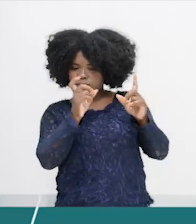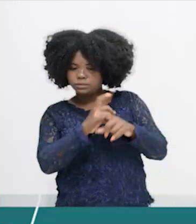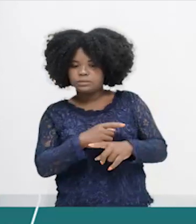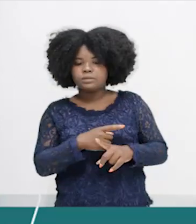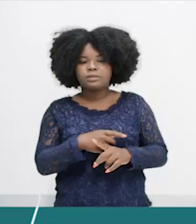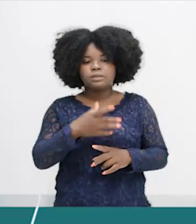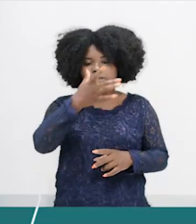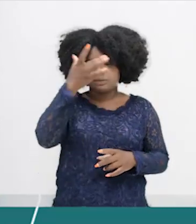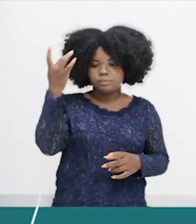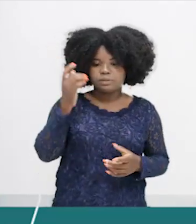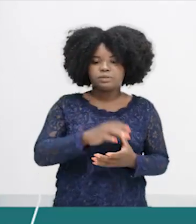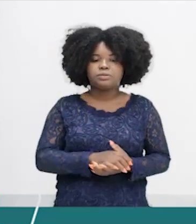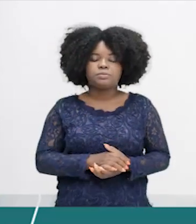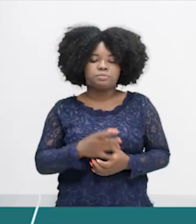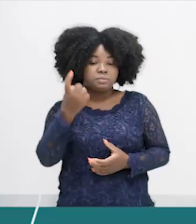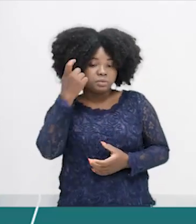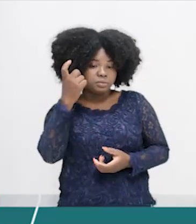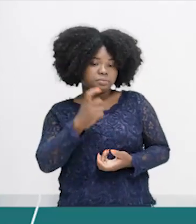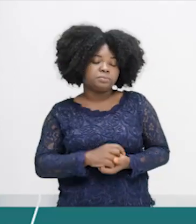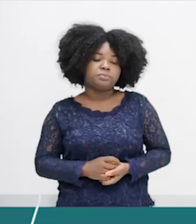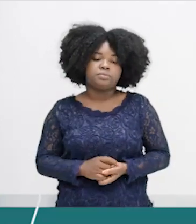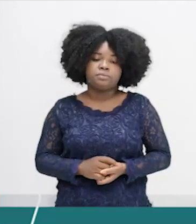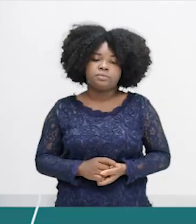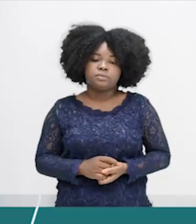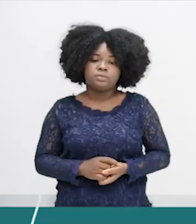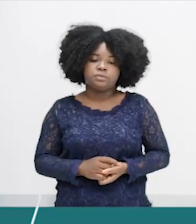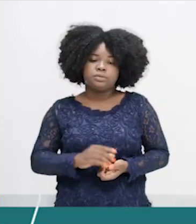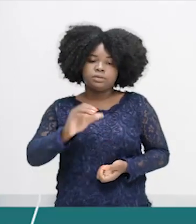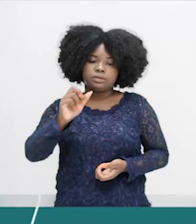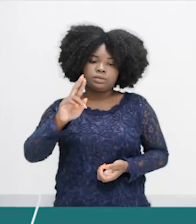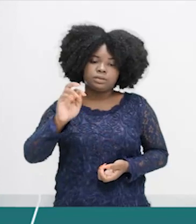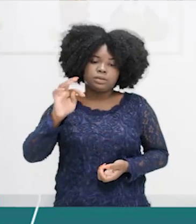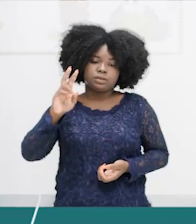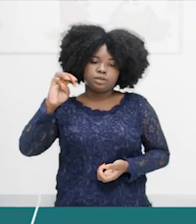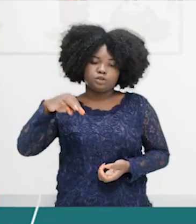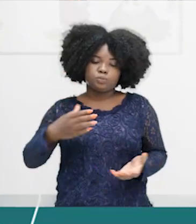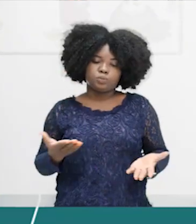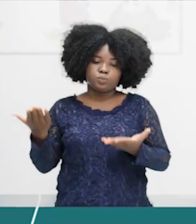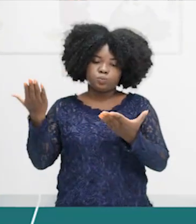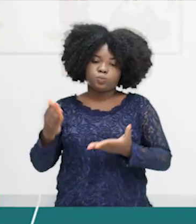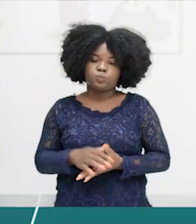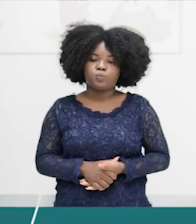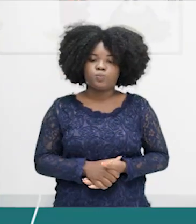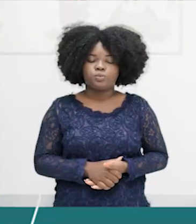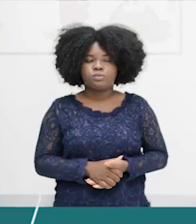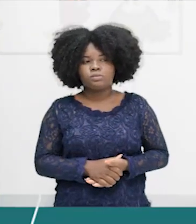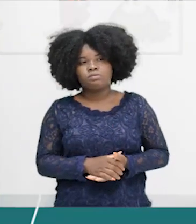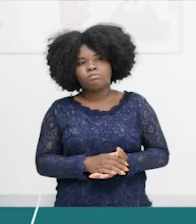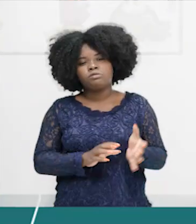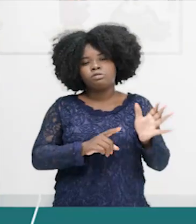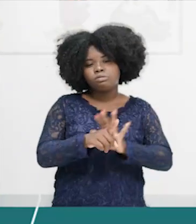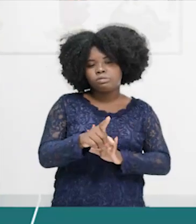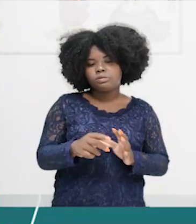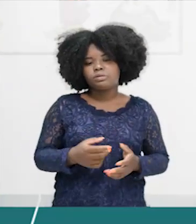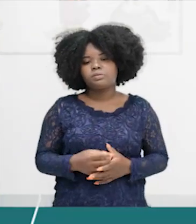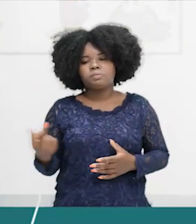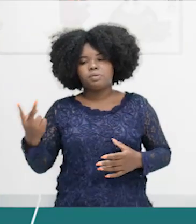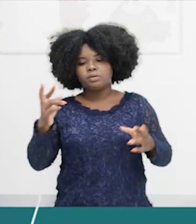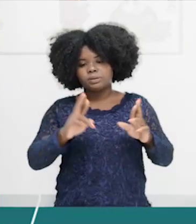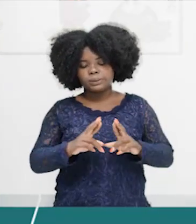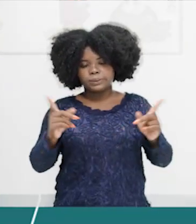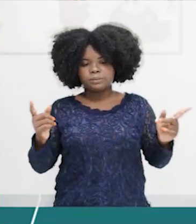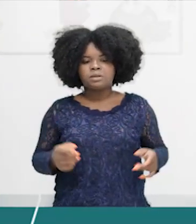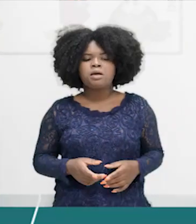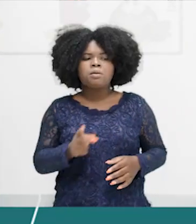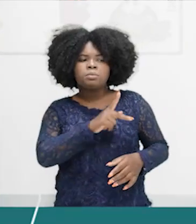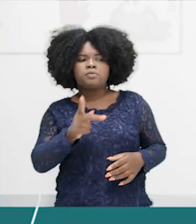pensa que a Terra é plana, e o cartoon, onde a gente questiona valores bem diferenciados. Professor, eu já vi isso na minha